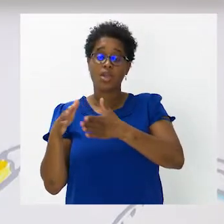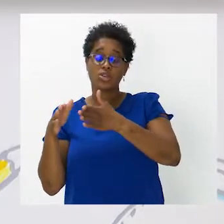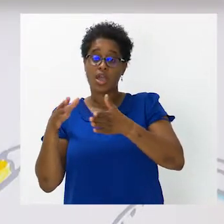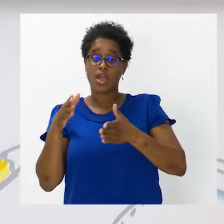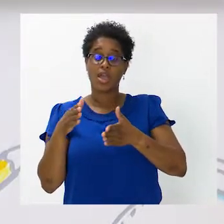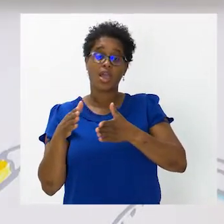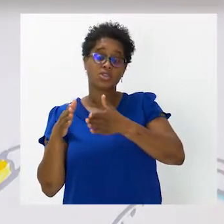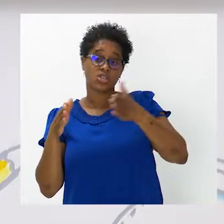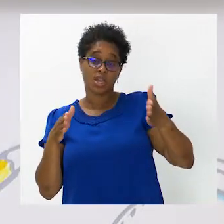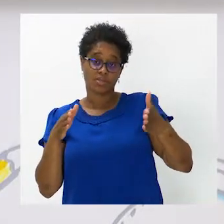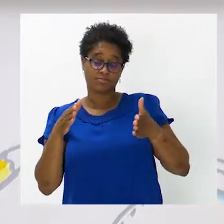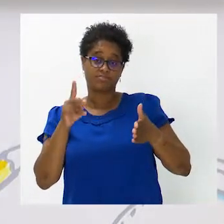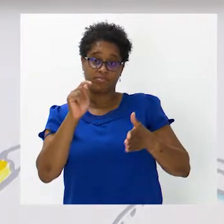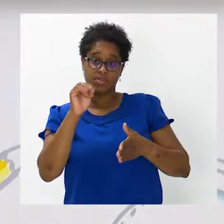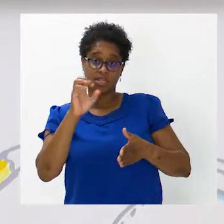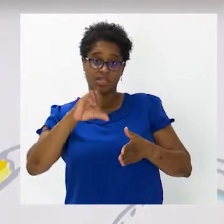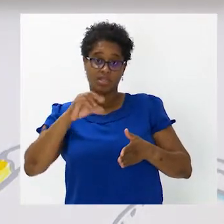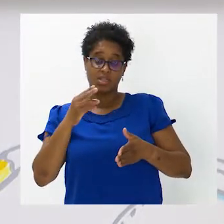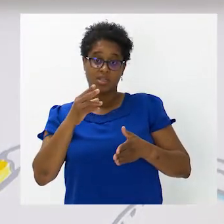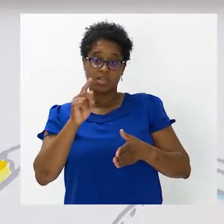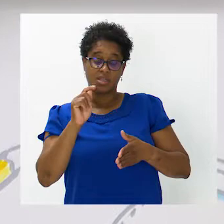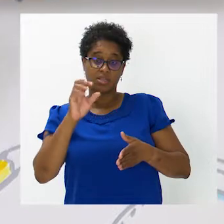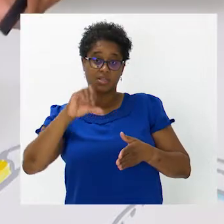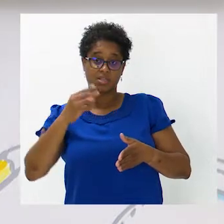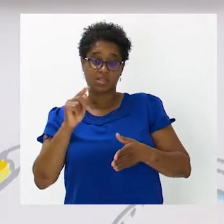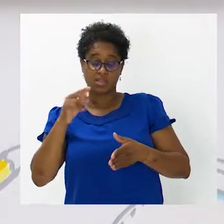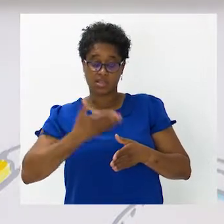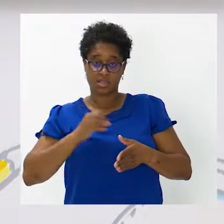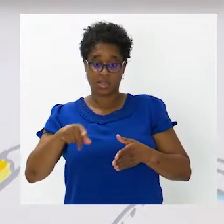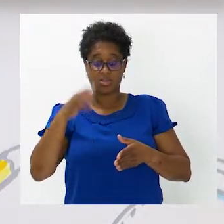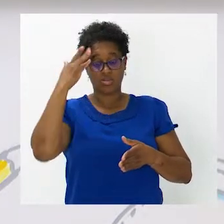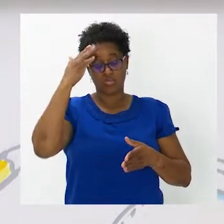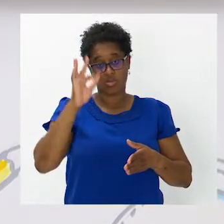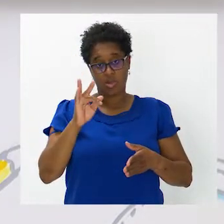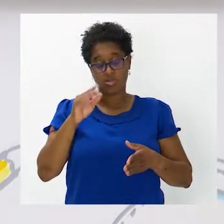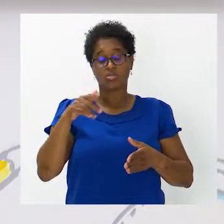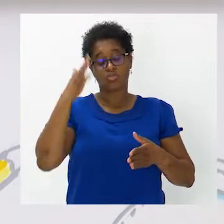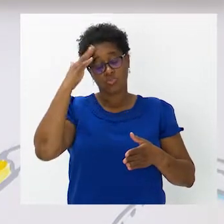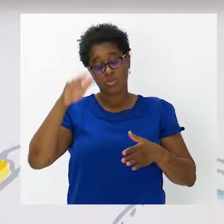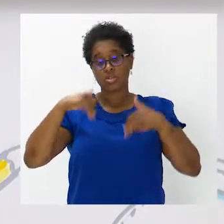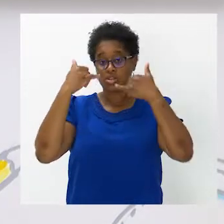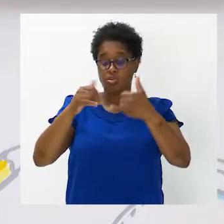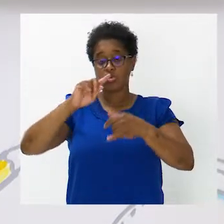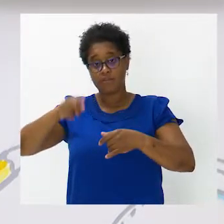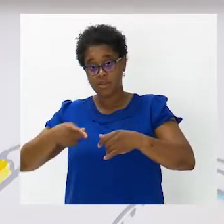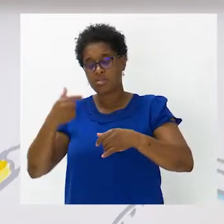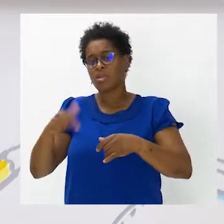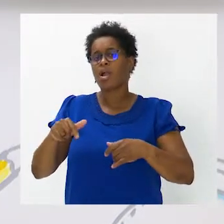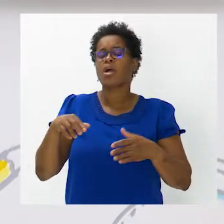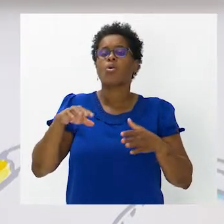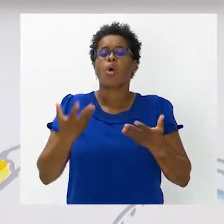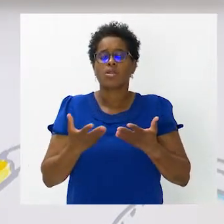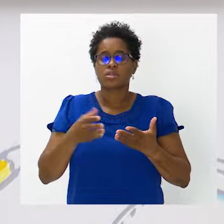Já aqui eu tenho 4. O número que vem depois da vírgula dirá quantas unidades eu vou deslocar